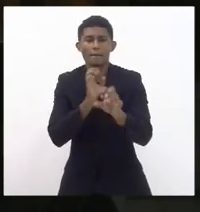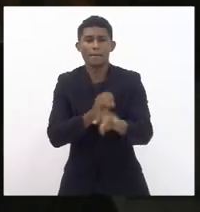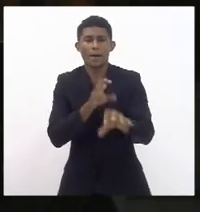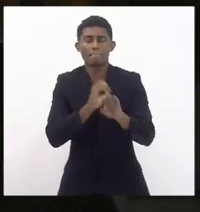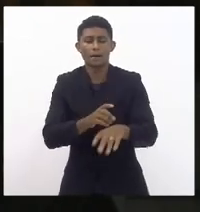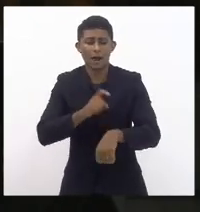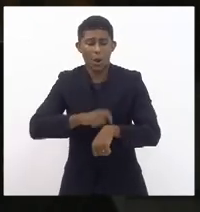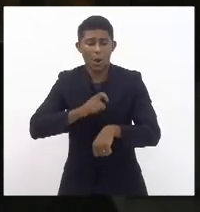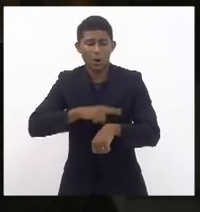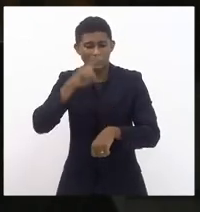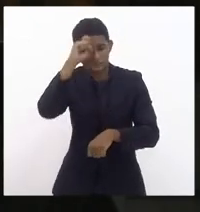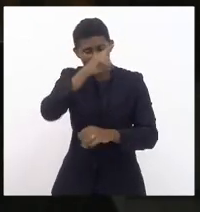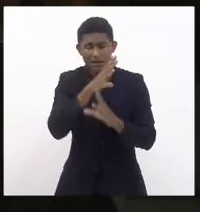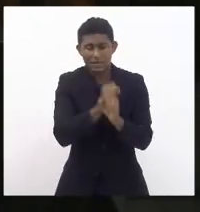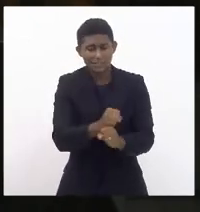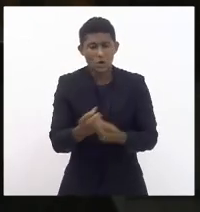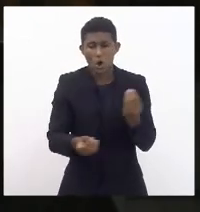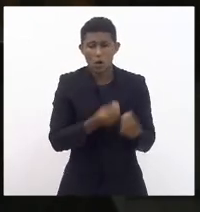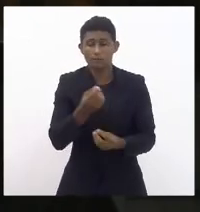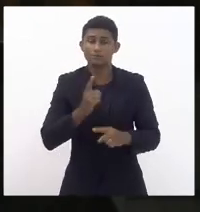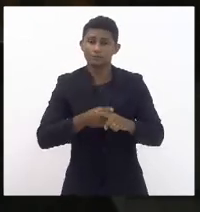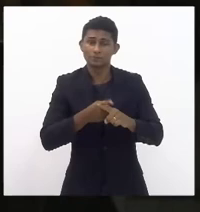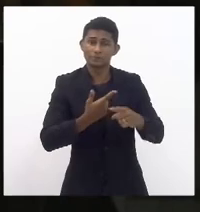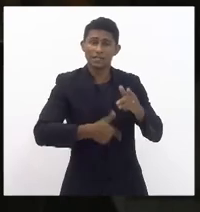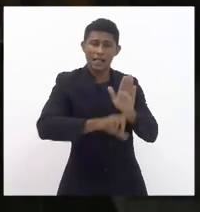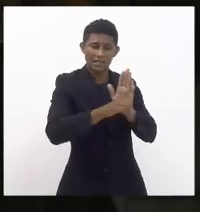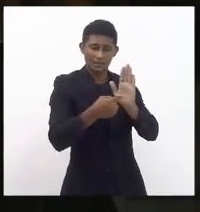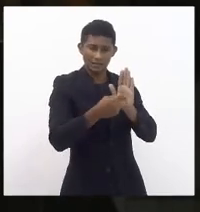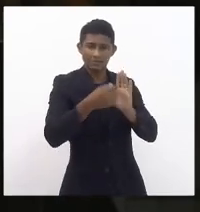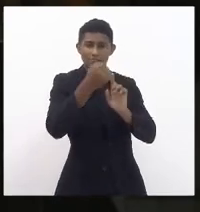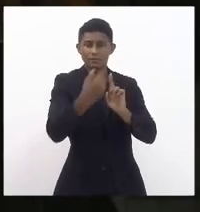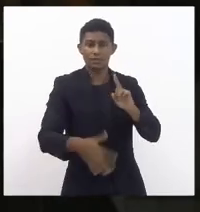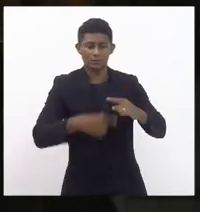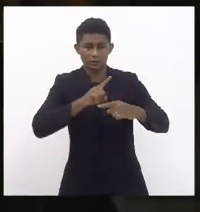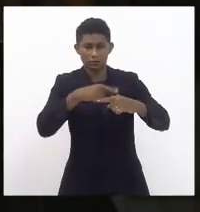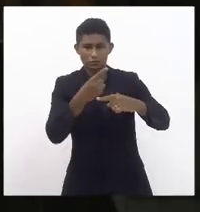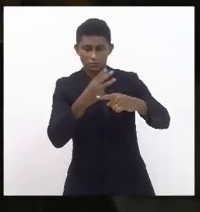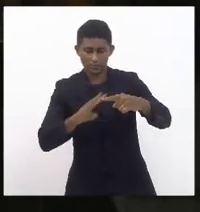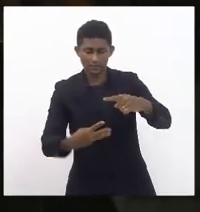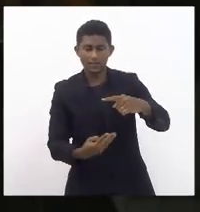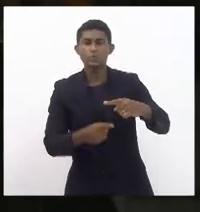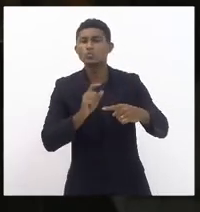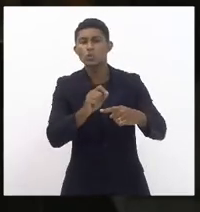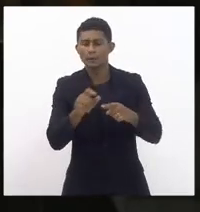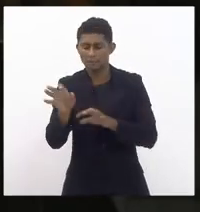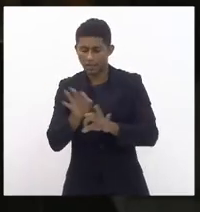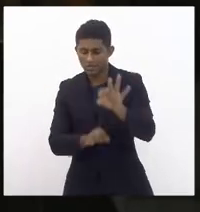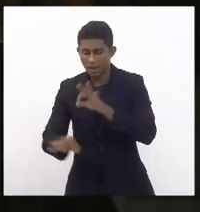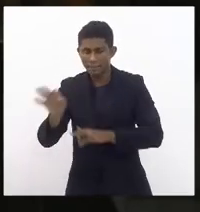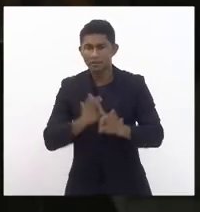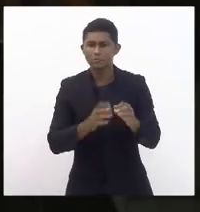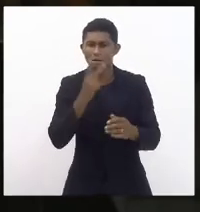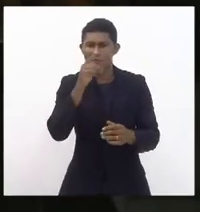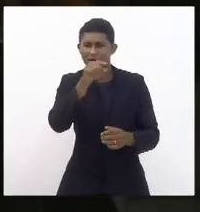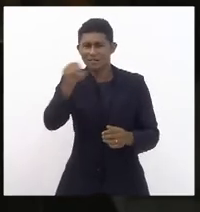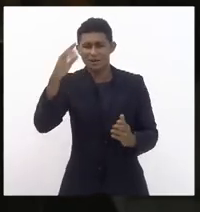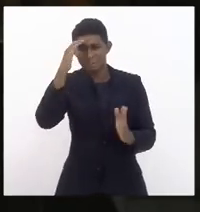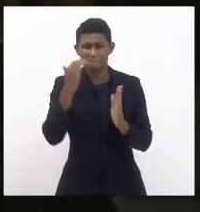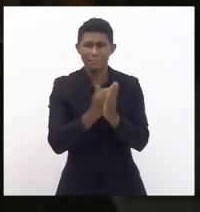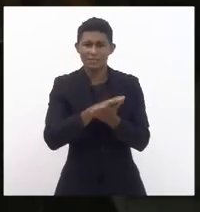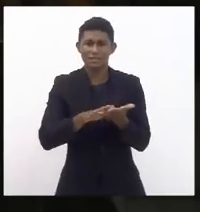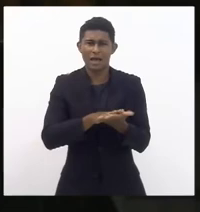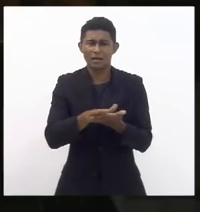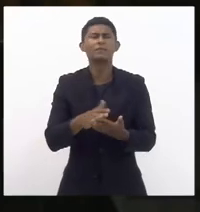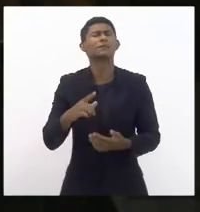tendo a legislação em vigor que prevê um texto de planejamento sendo desrespeitado temos decisão judicial